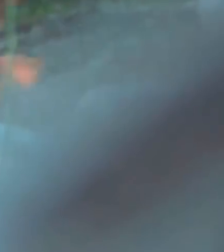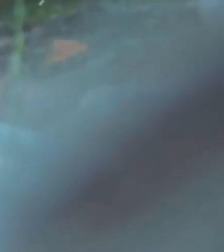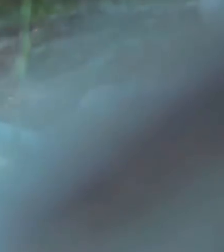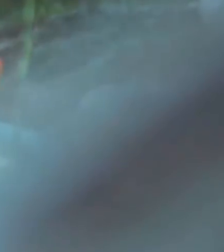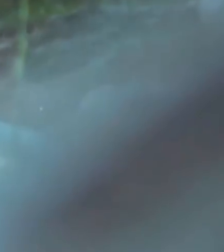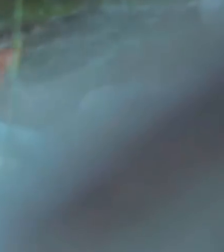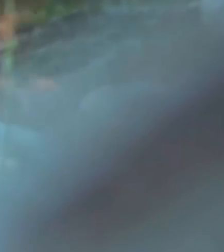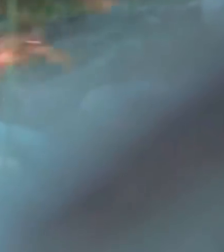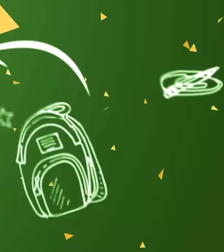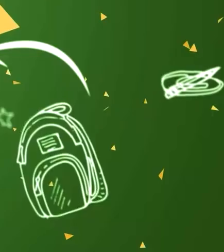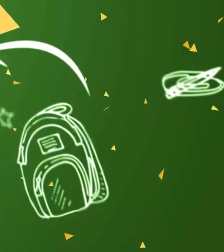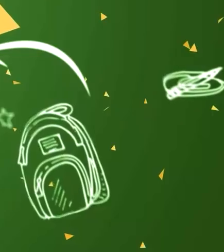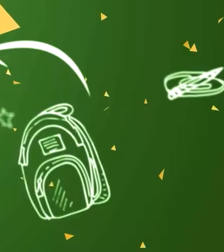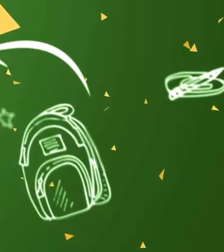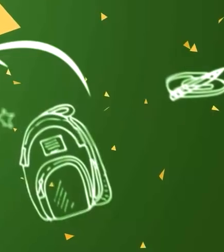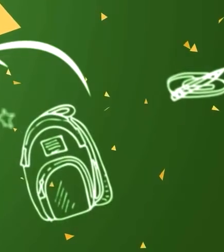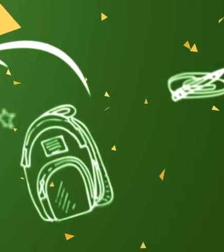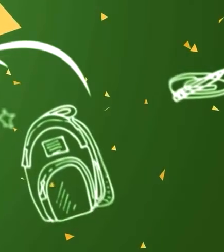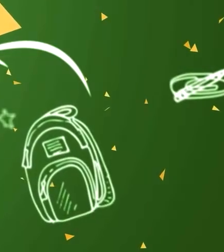Pergunta número 1.